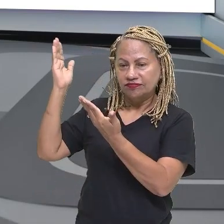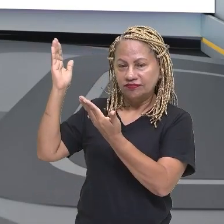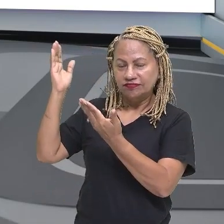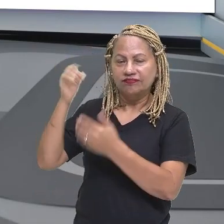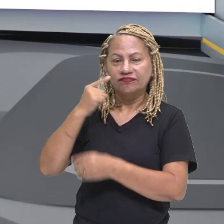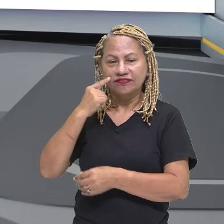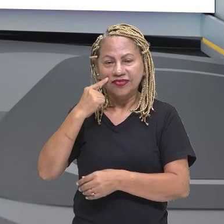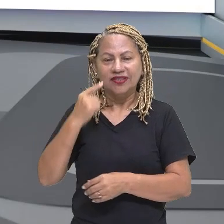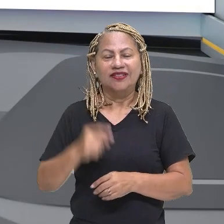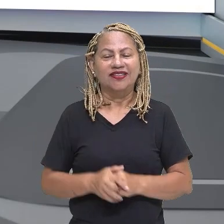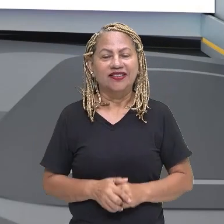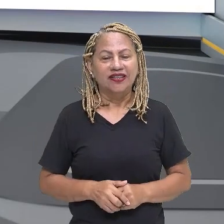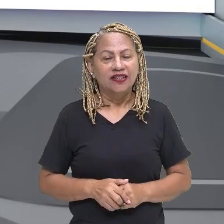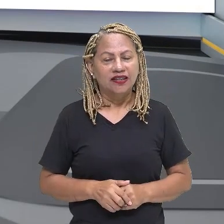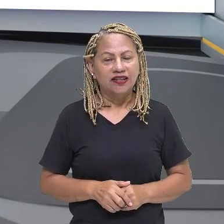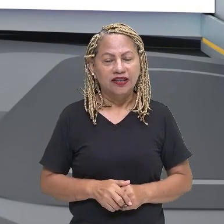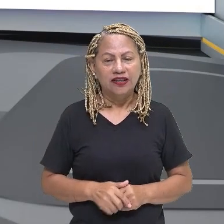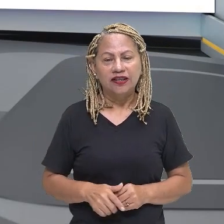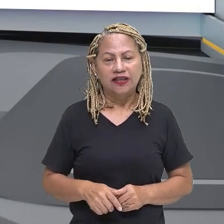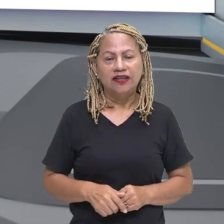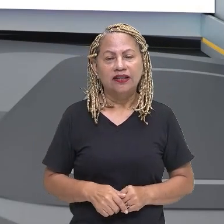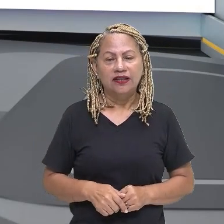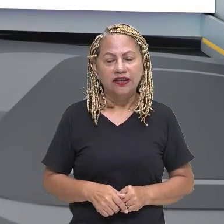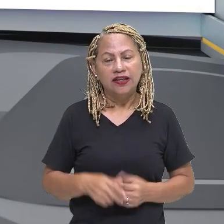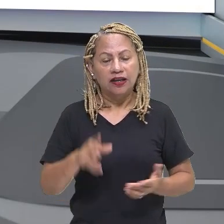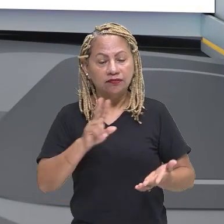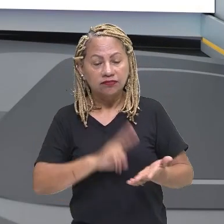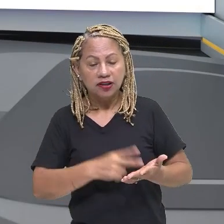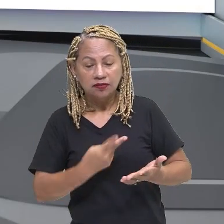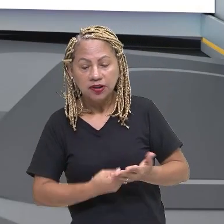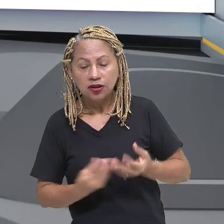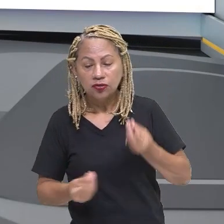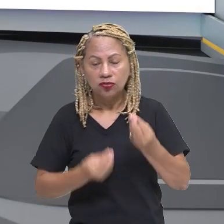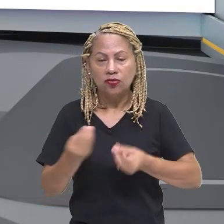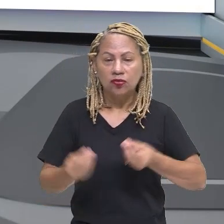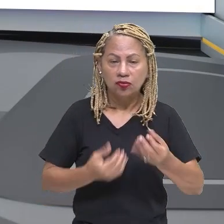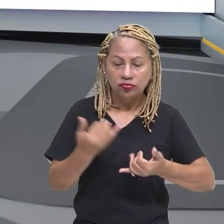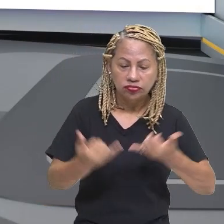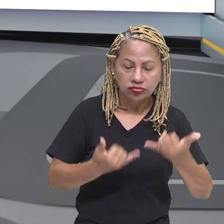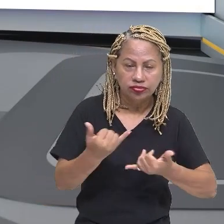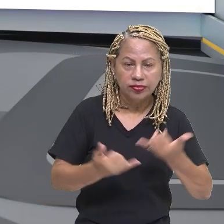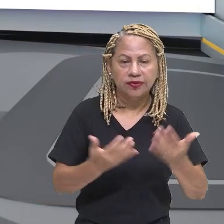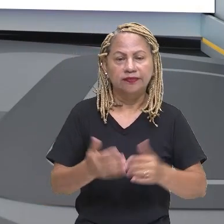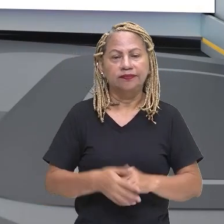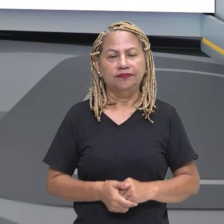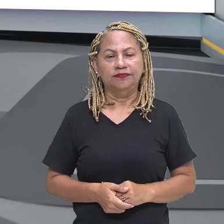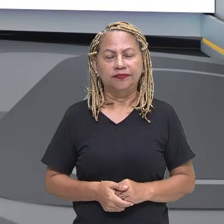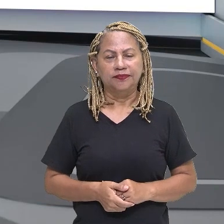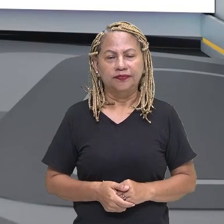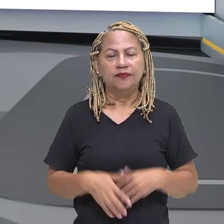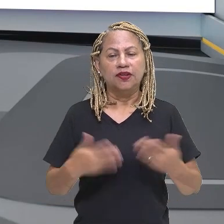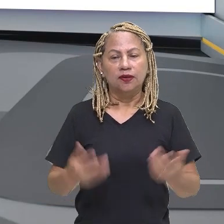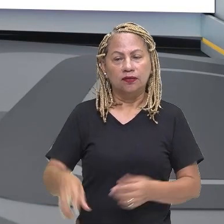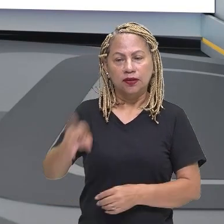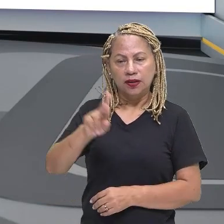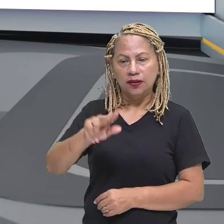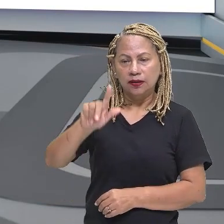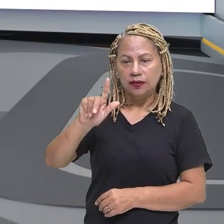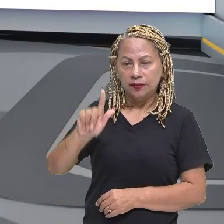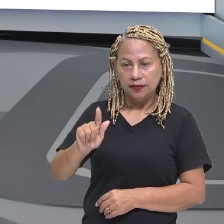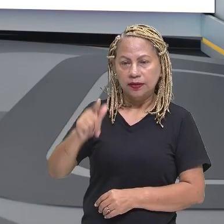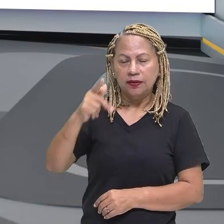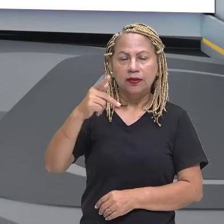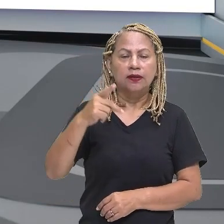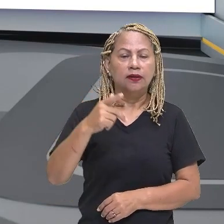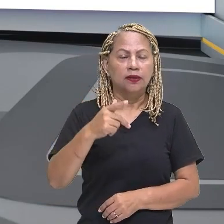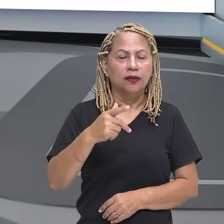pessoas iam tomando decisões, elas iam interpretando. Então, o Role Play Game, o RPG na versão